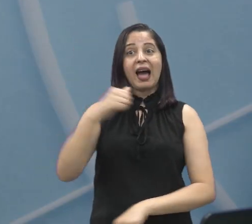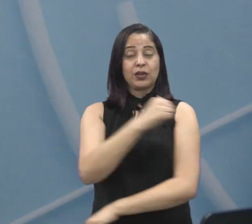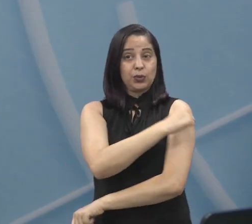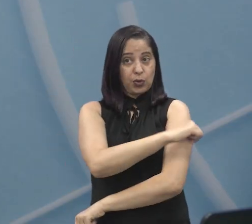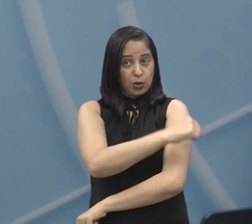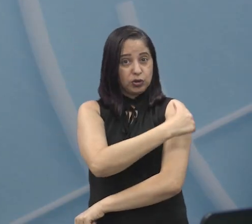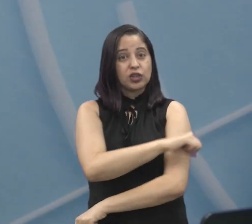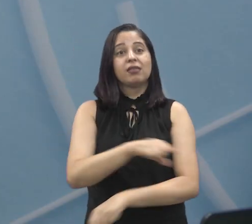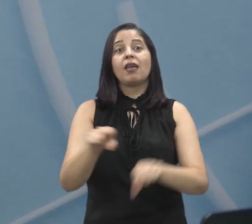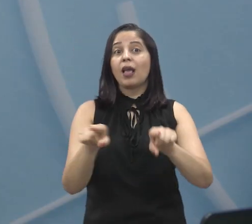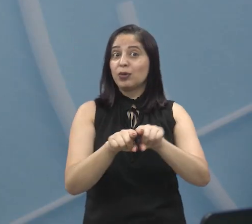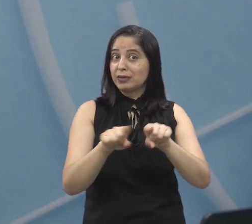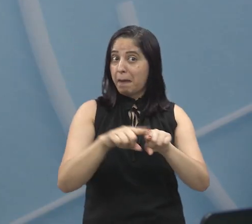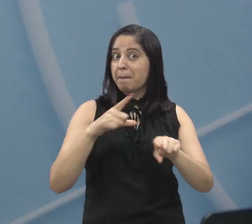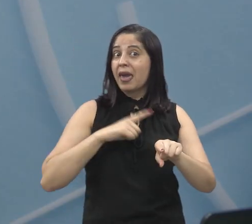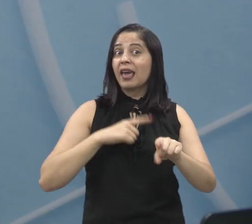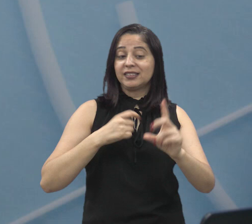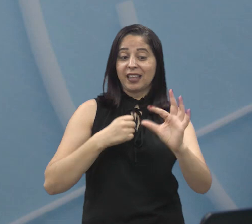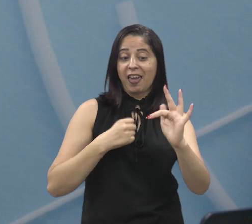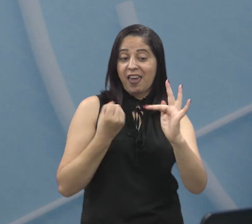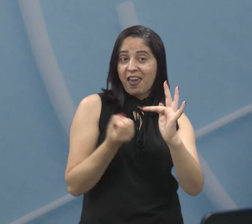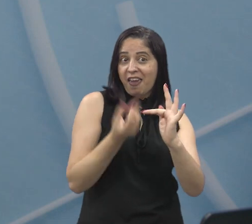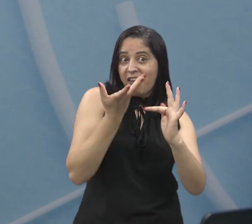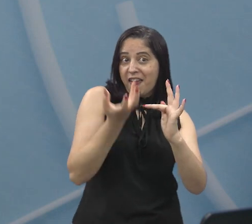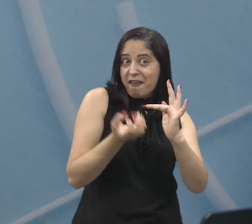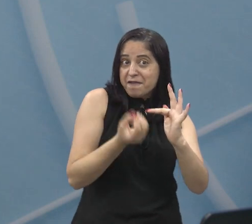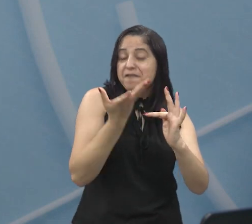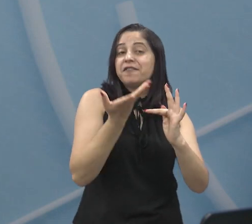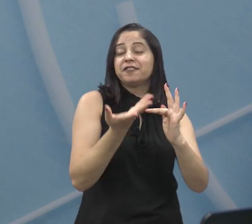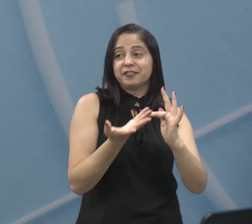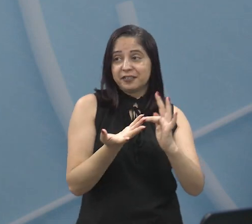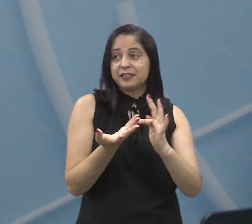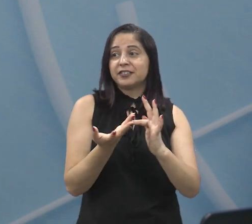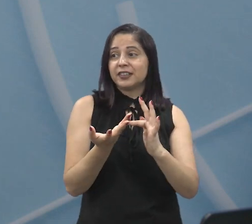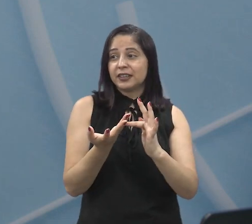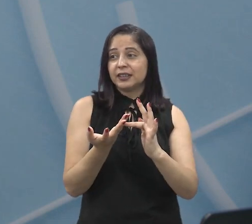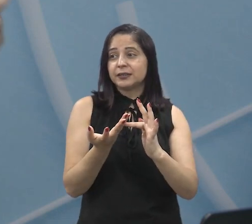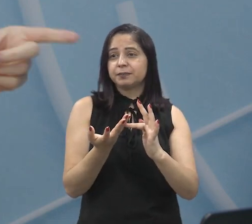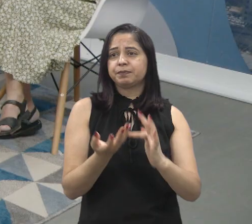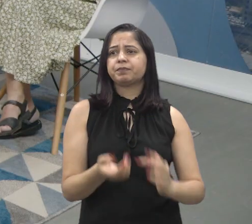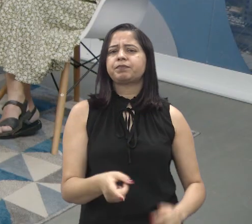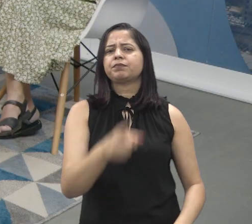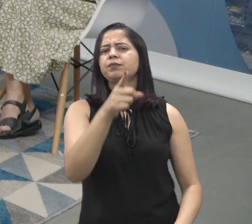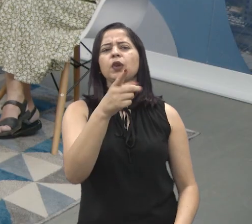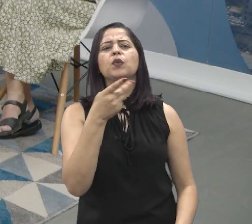né, que, como eu falei, ganharam proporções bem bacanas.